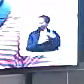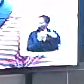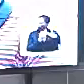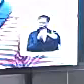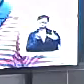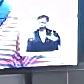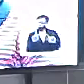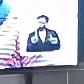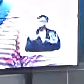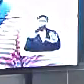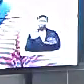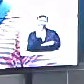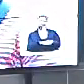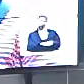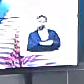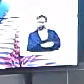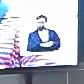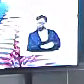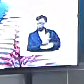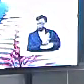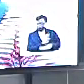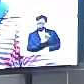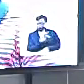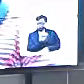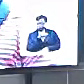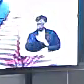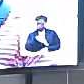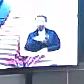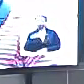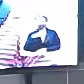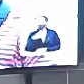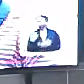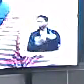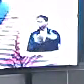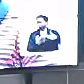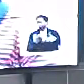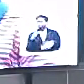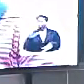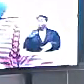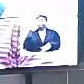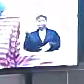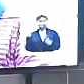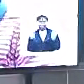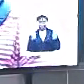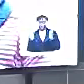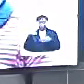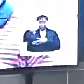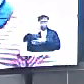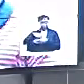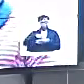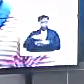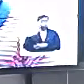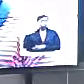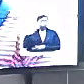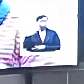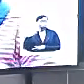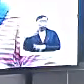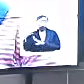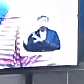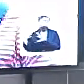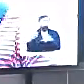tem uma empresa que quando tem eleição para vereador todos os vereadores ganham um carro novo